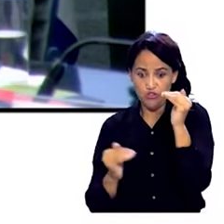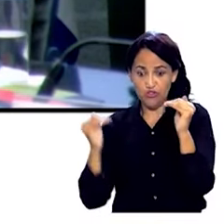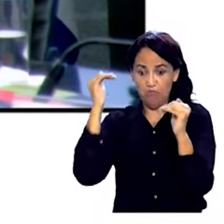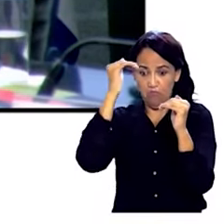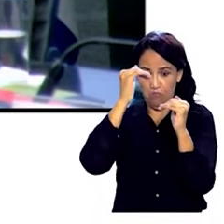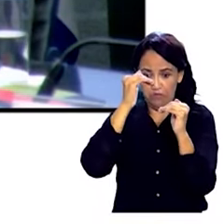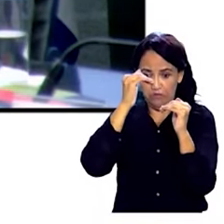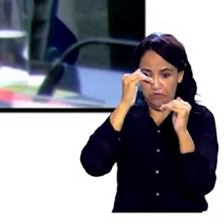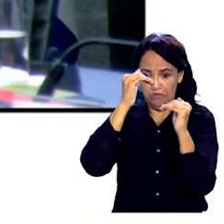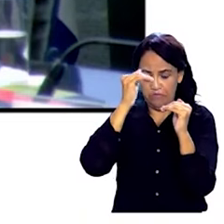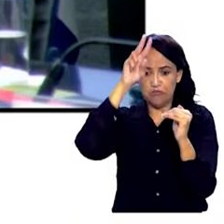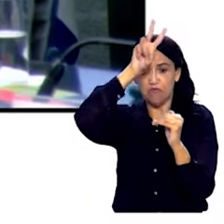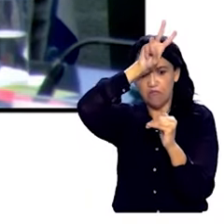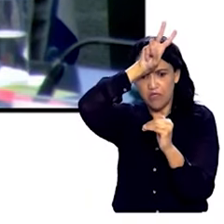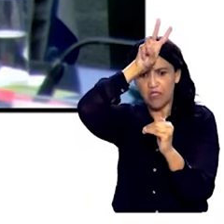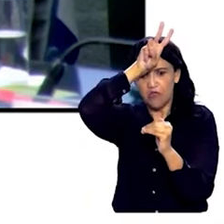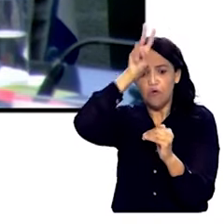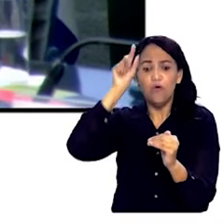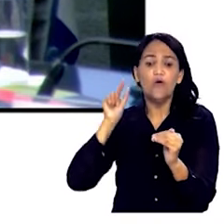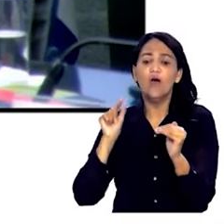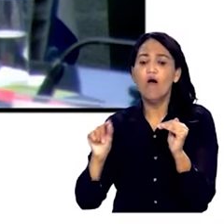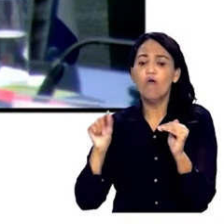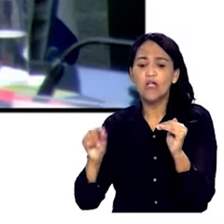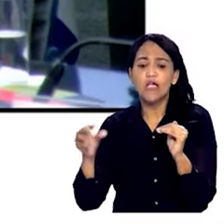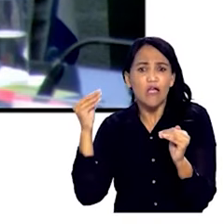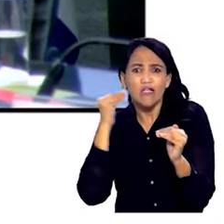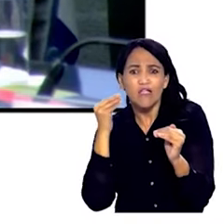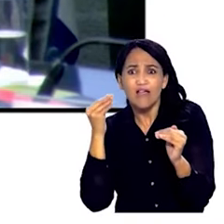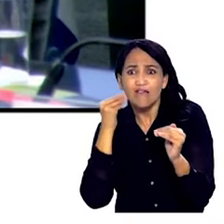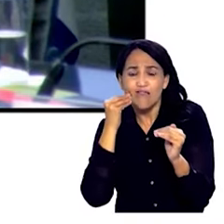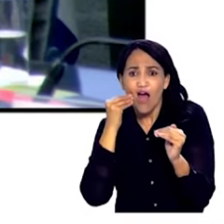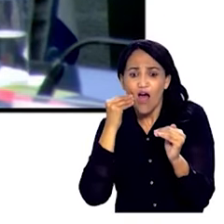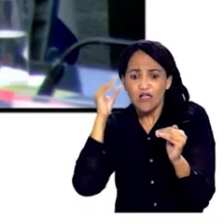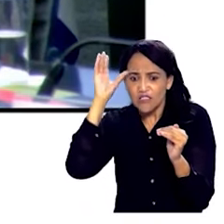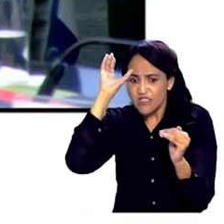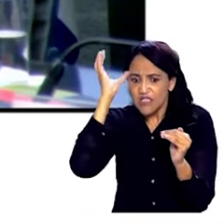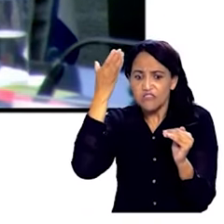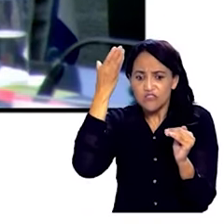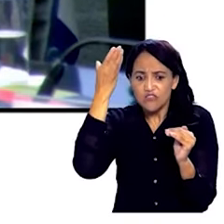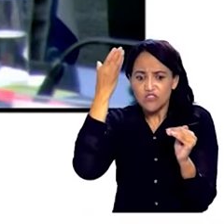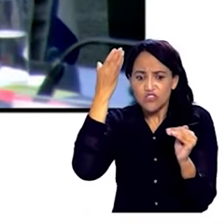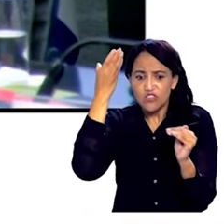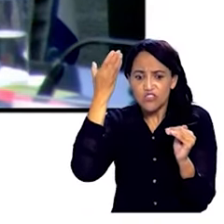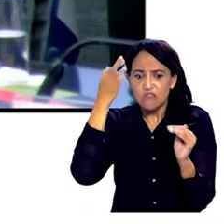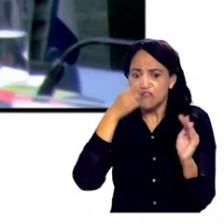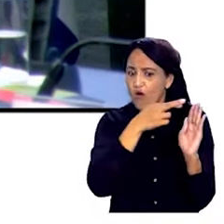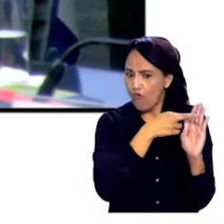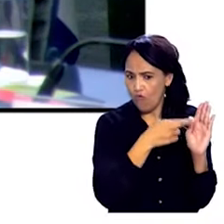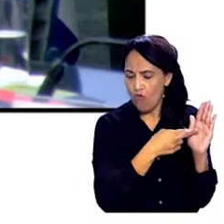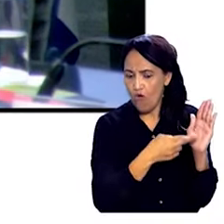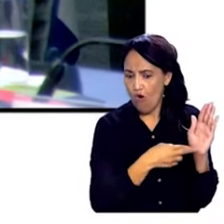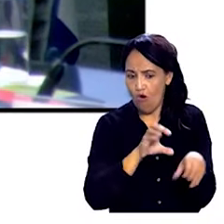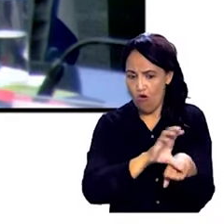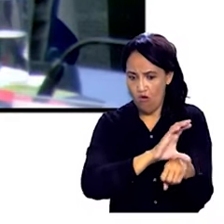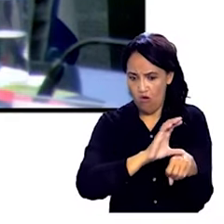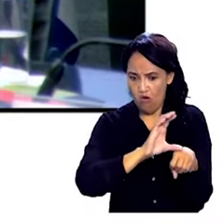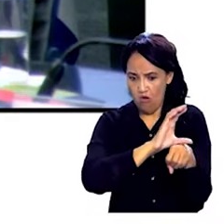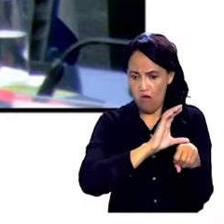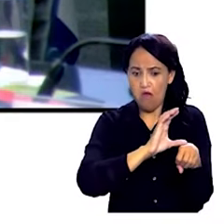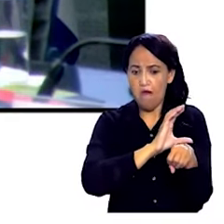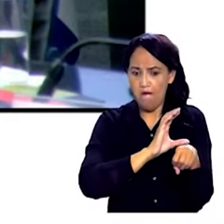é tenta definir qual é o rol institucional corrigir errores